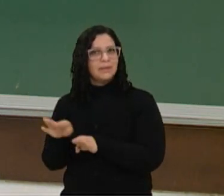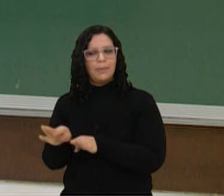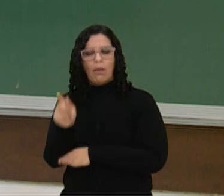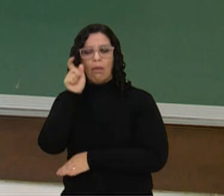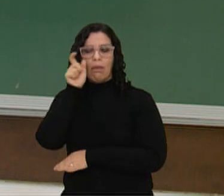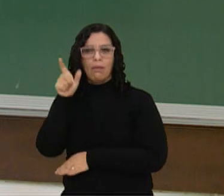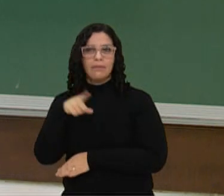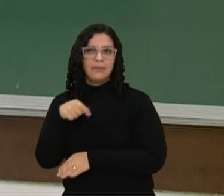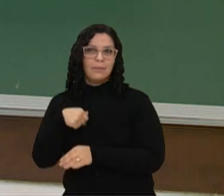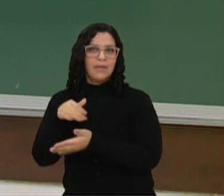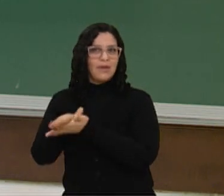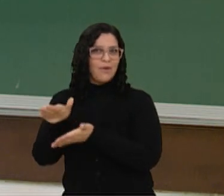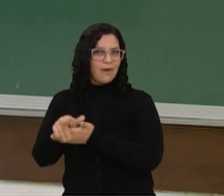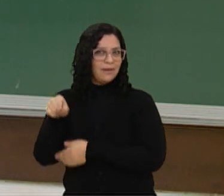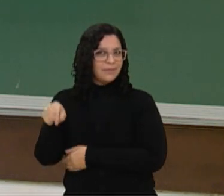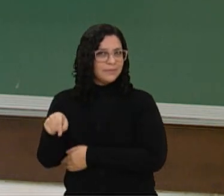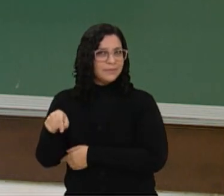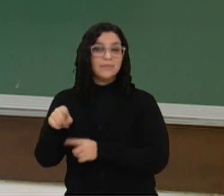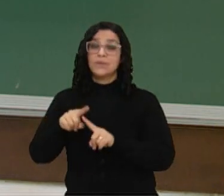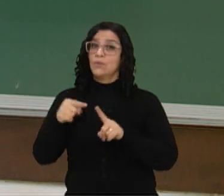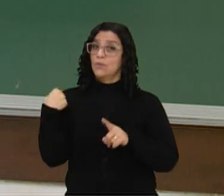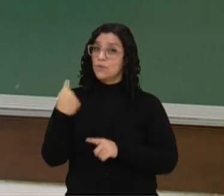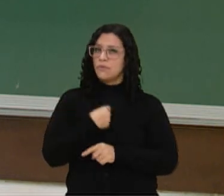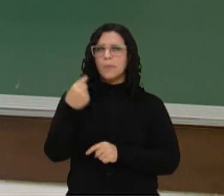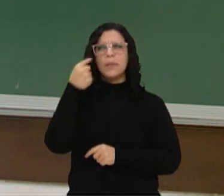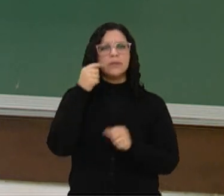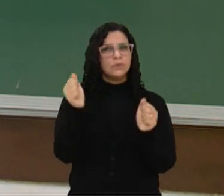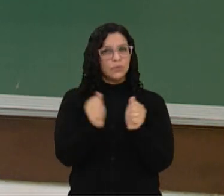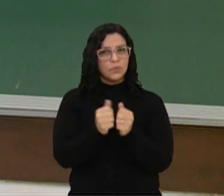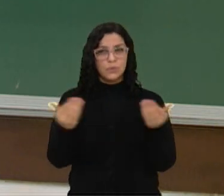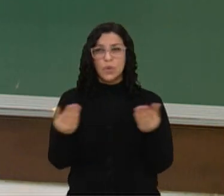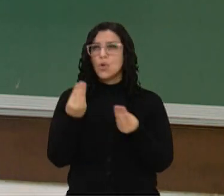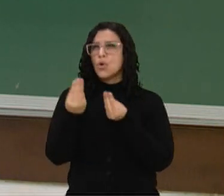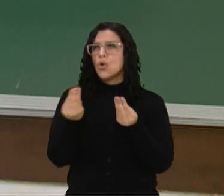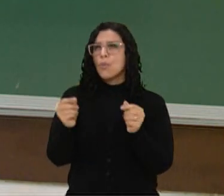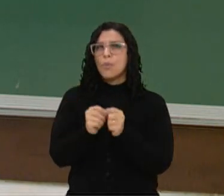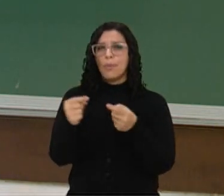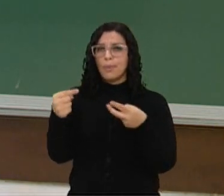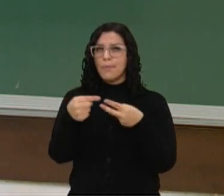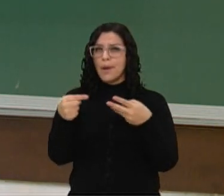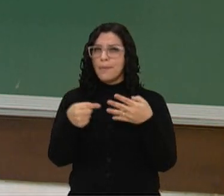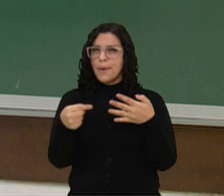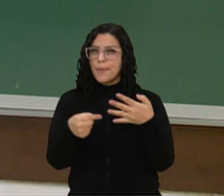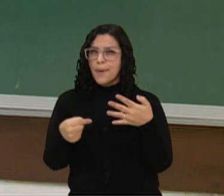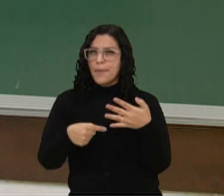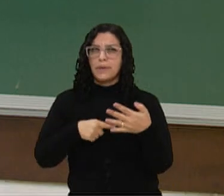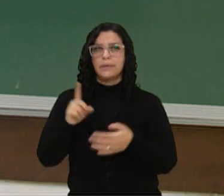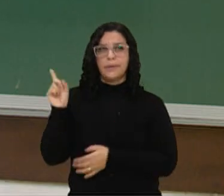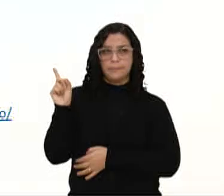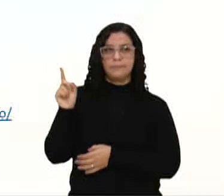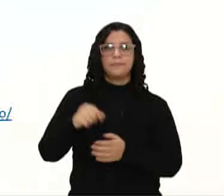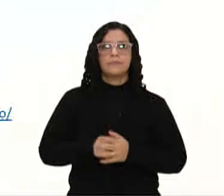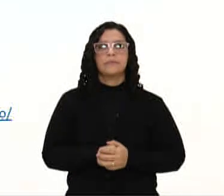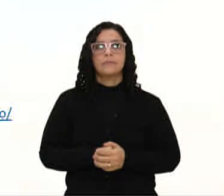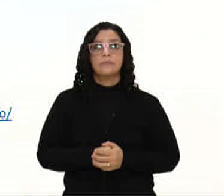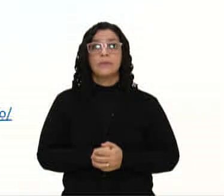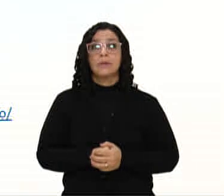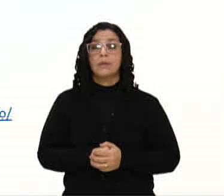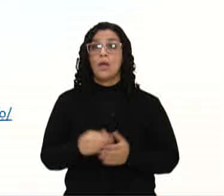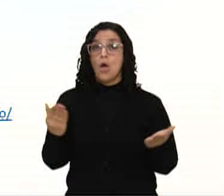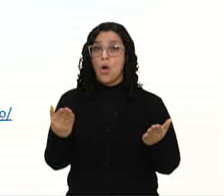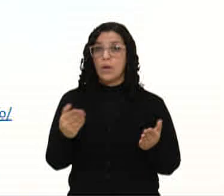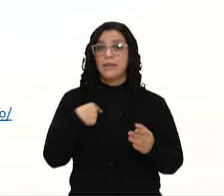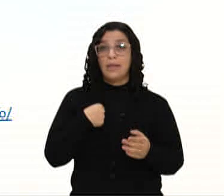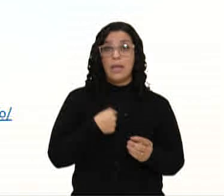mesmo assim a gente consome? Então, vamos pensar juntos ali. Como que eu posso classificar, então, ali o consumo?